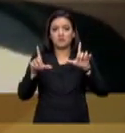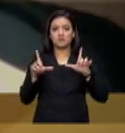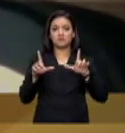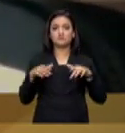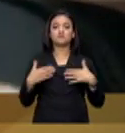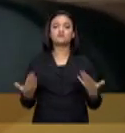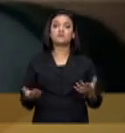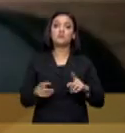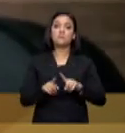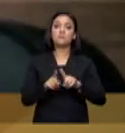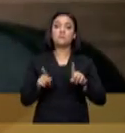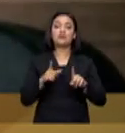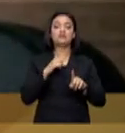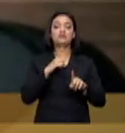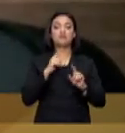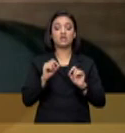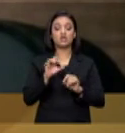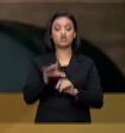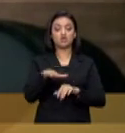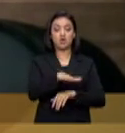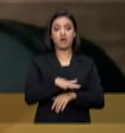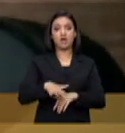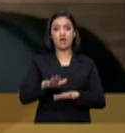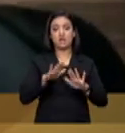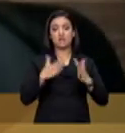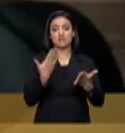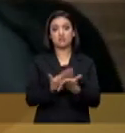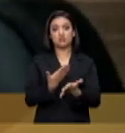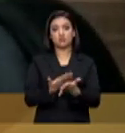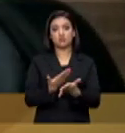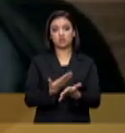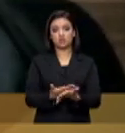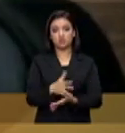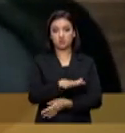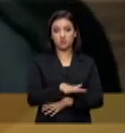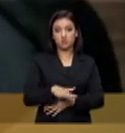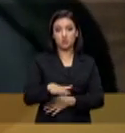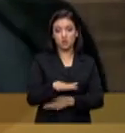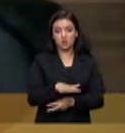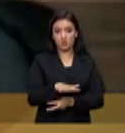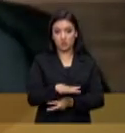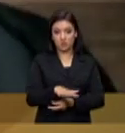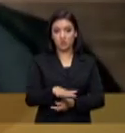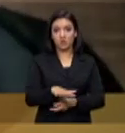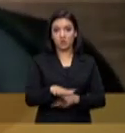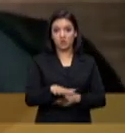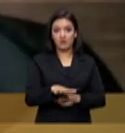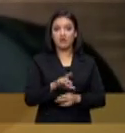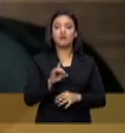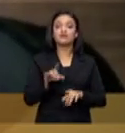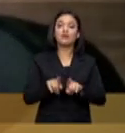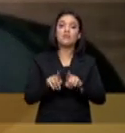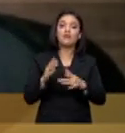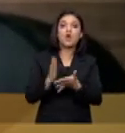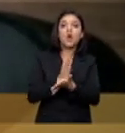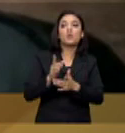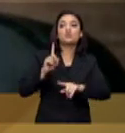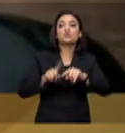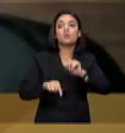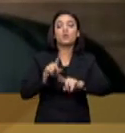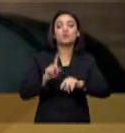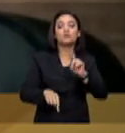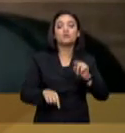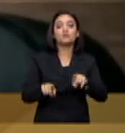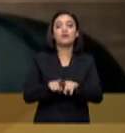porquanto limitada ao local para qual é destinada, delimitada a alguns produtos e a um